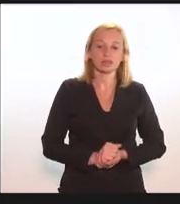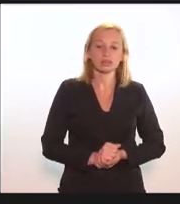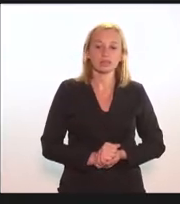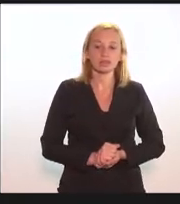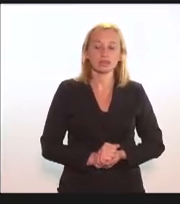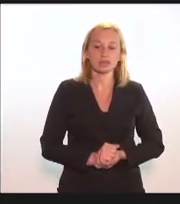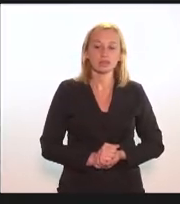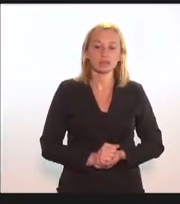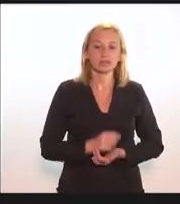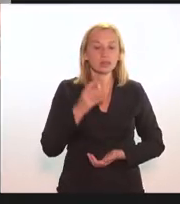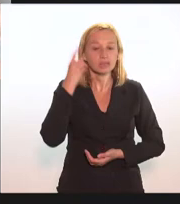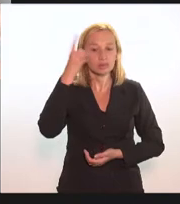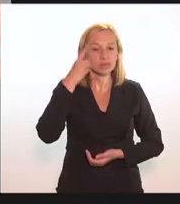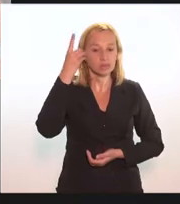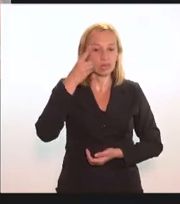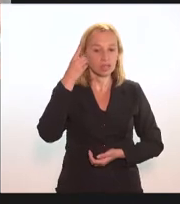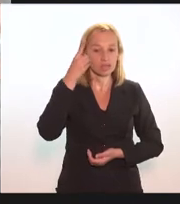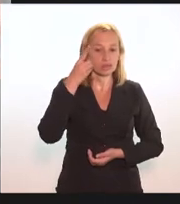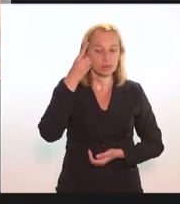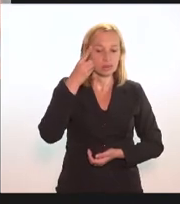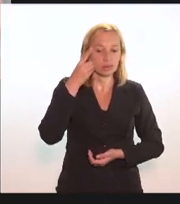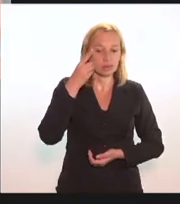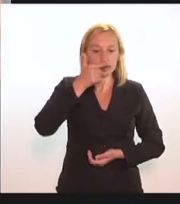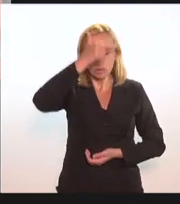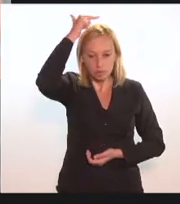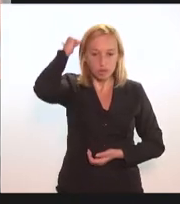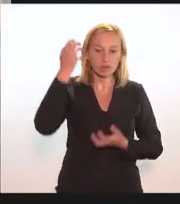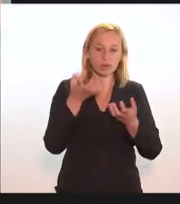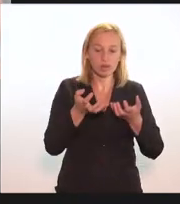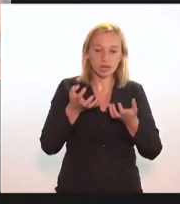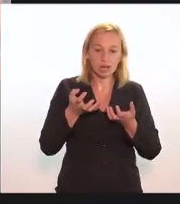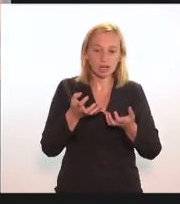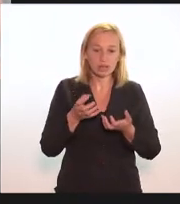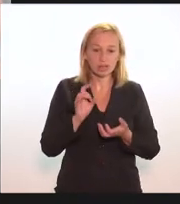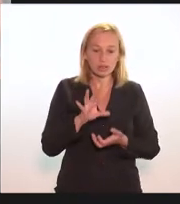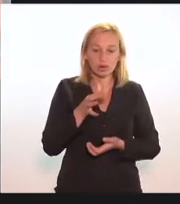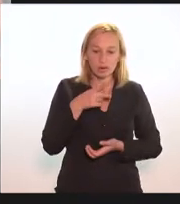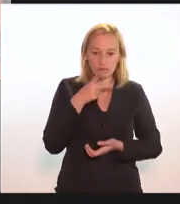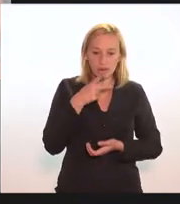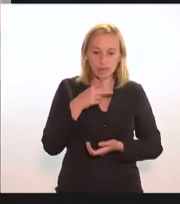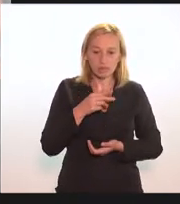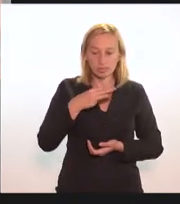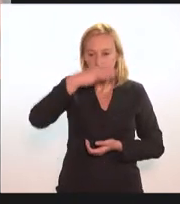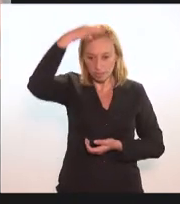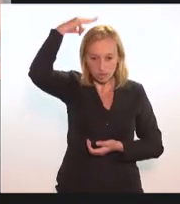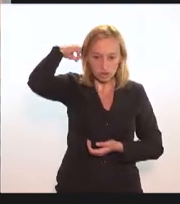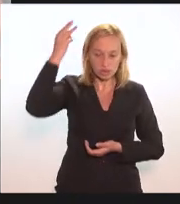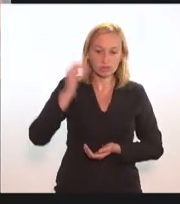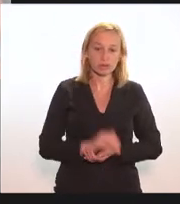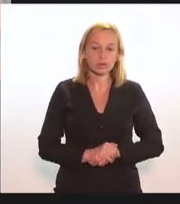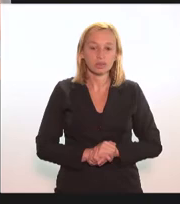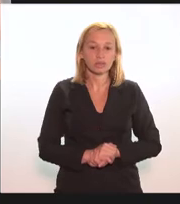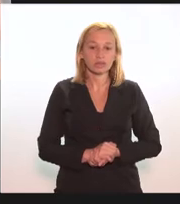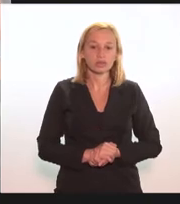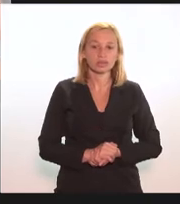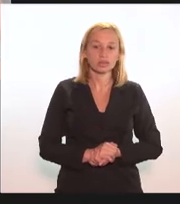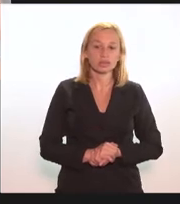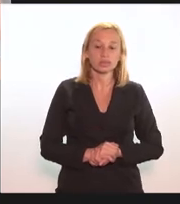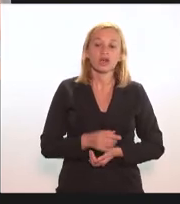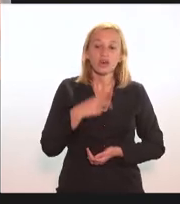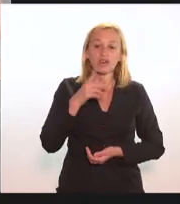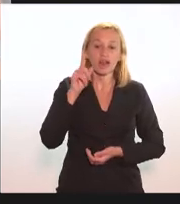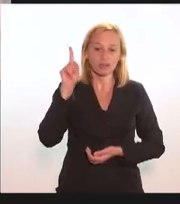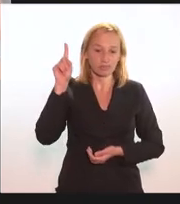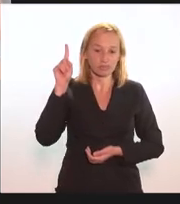Deputado Luiz Paulo, eu estou na... Se puder, eu quero apenas fazer um comentário, Márcio Pacheco. Eu gostaria de dar uma palavrinha